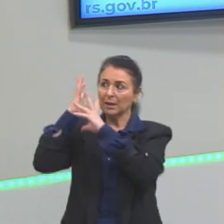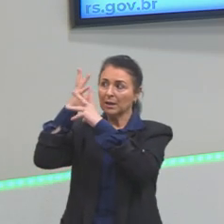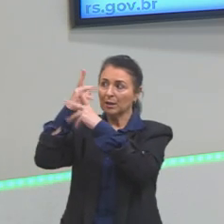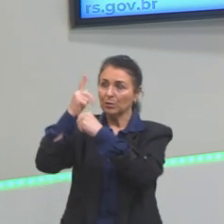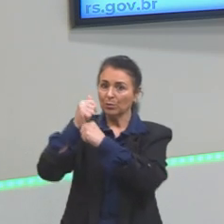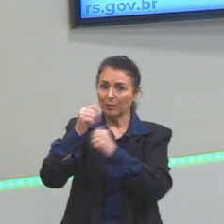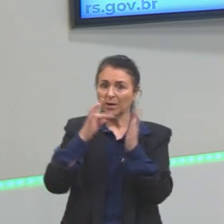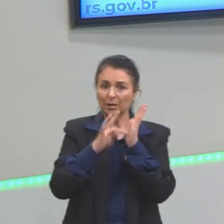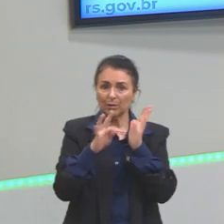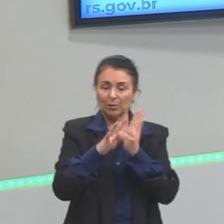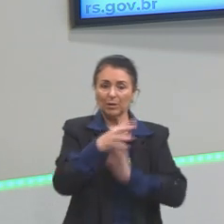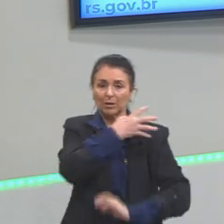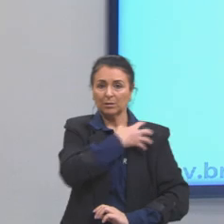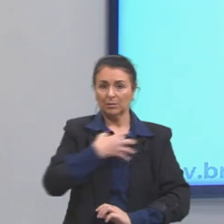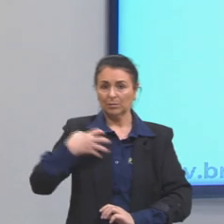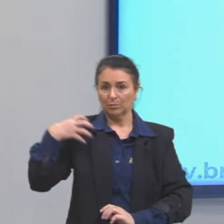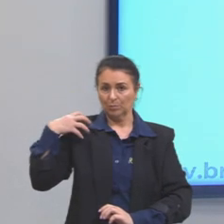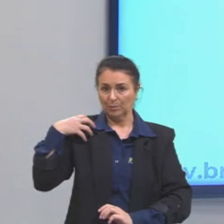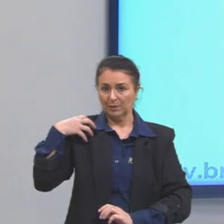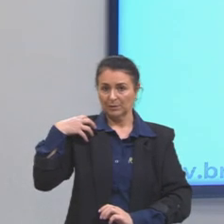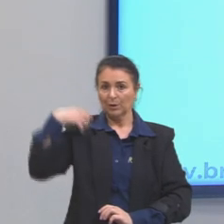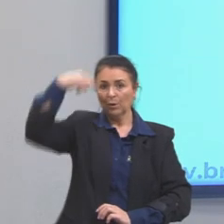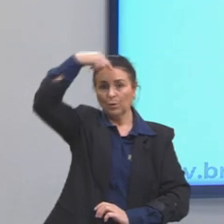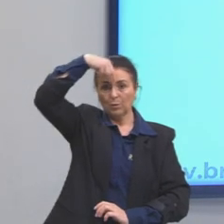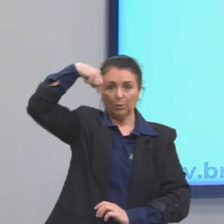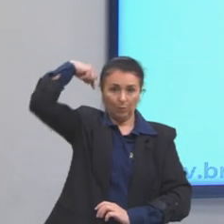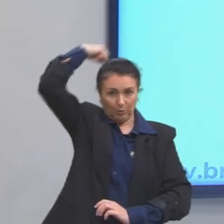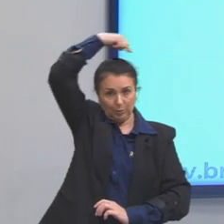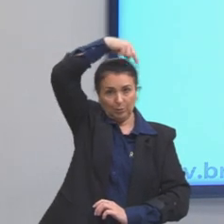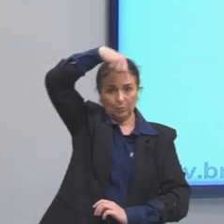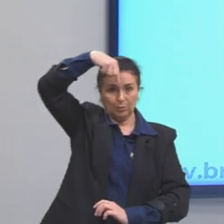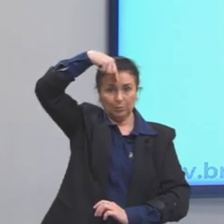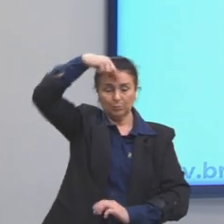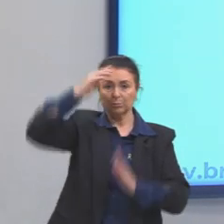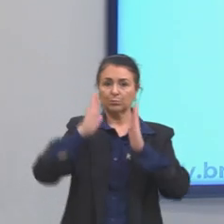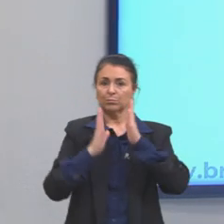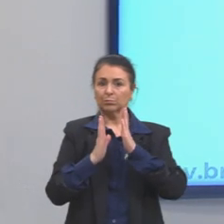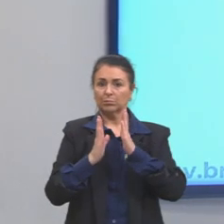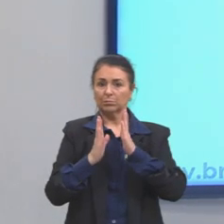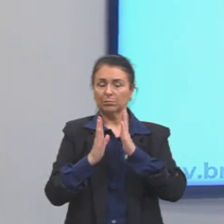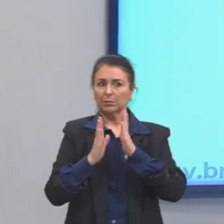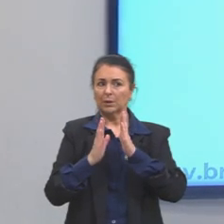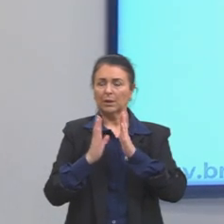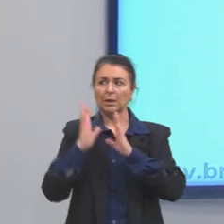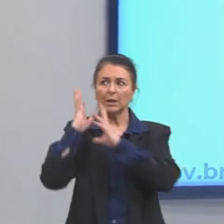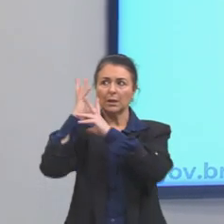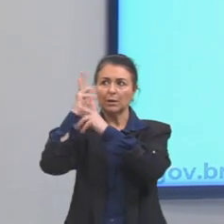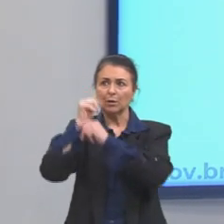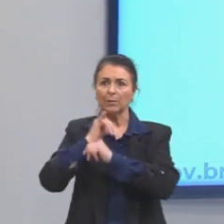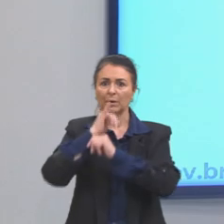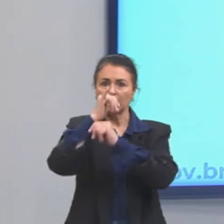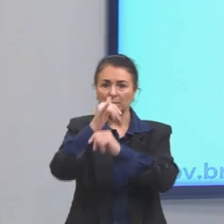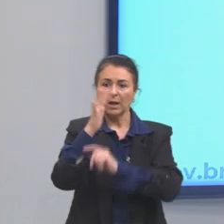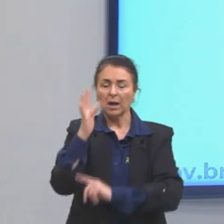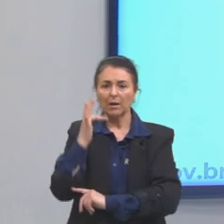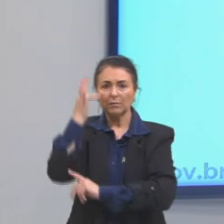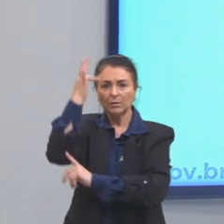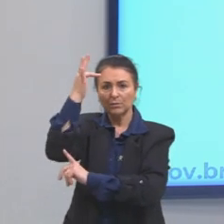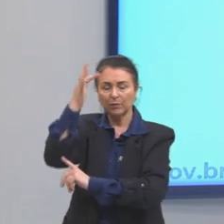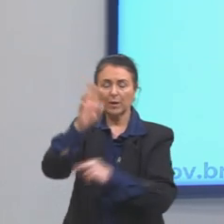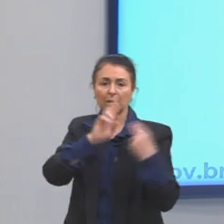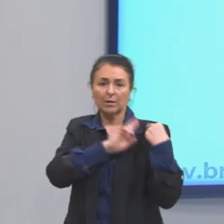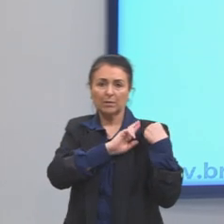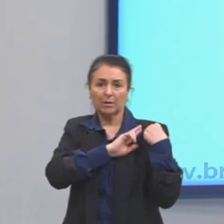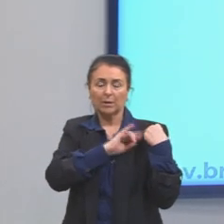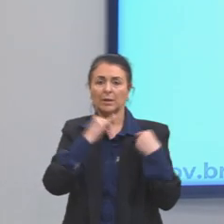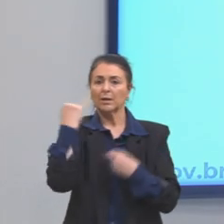o que que o Tom mais aqui não faz né ele fala assim que a filosofia ela é responsável e ela